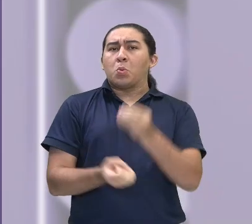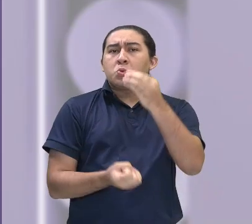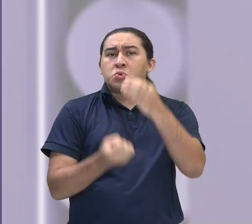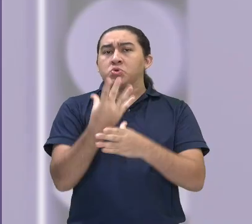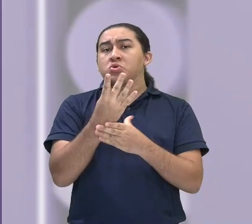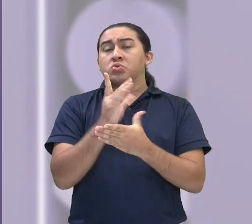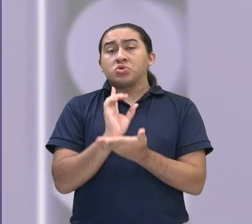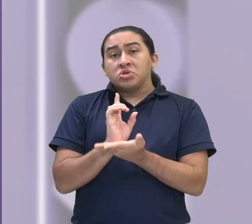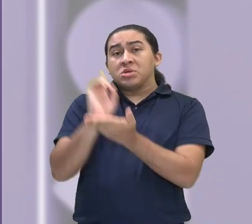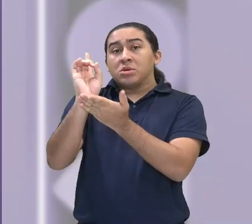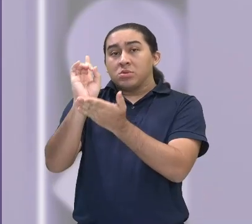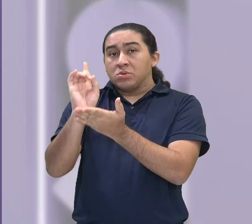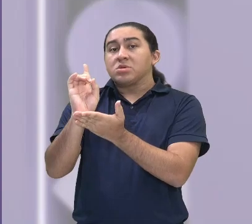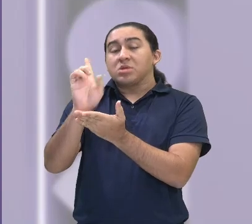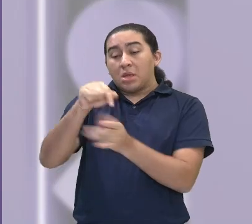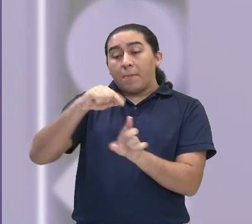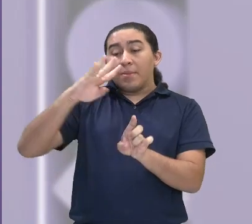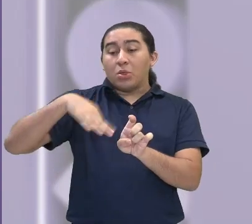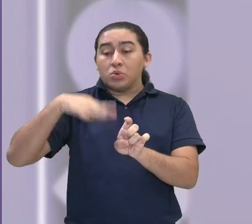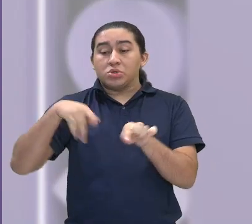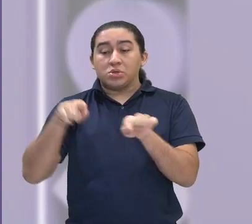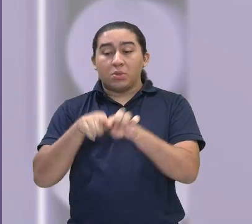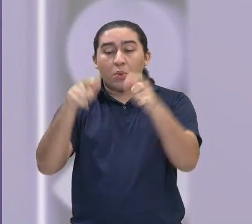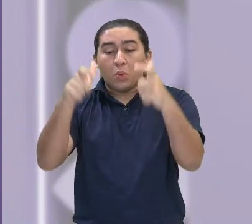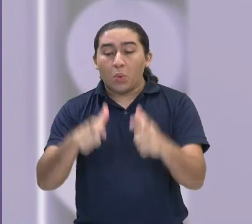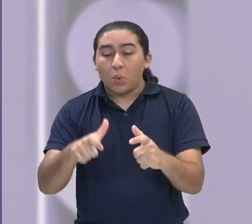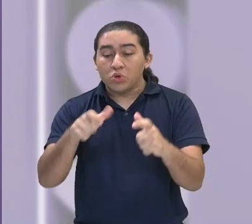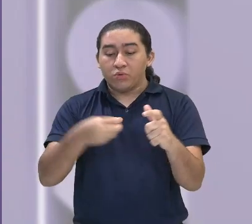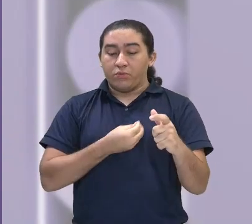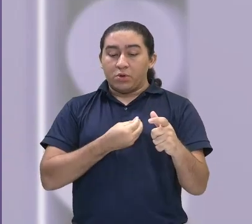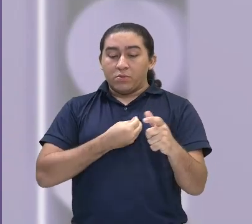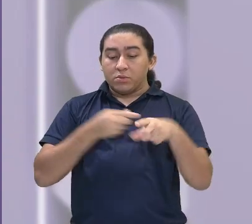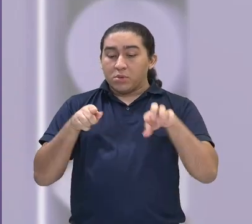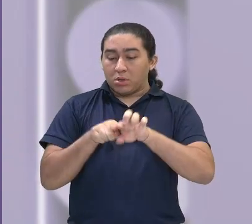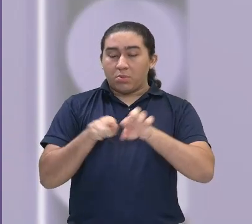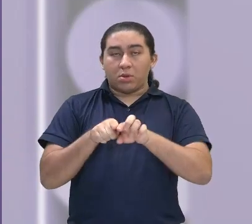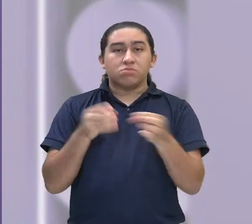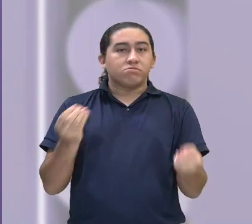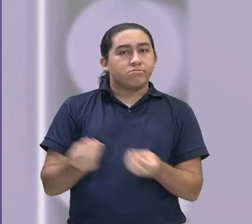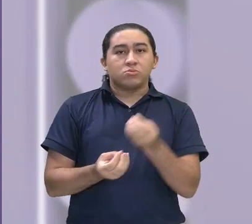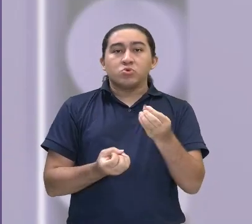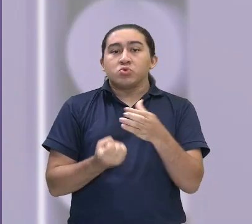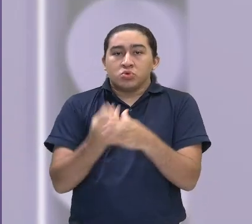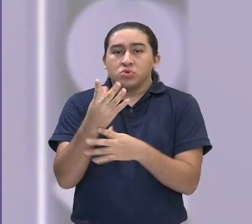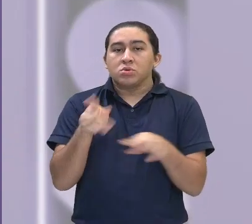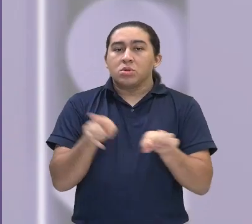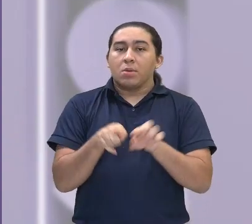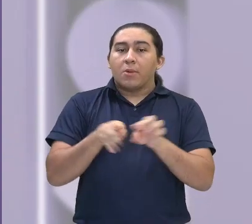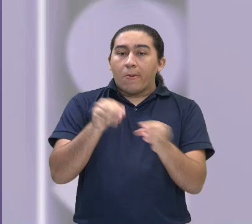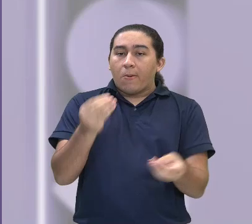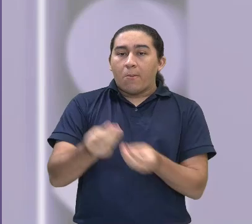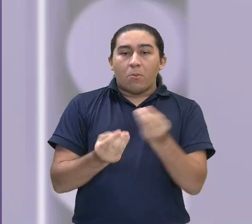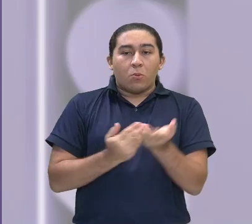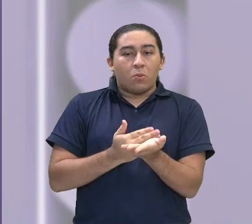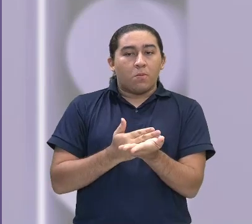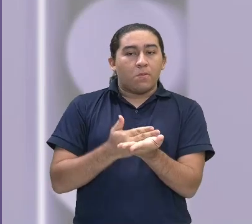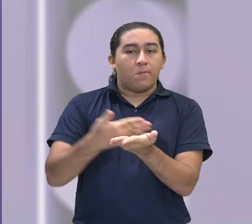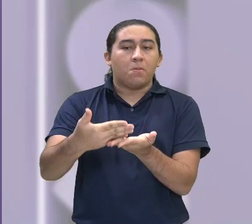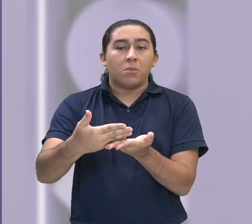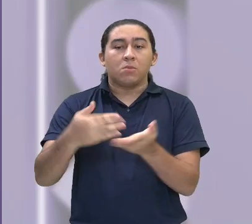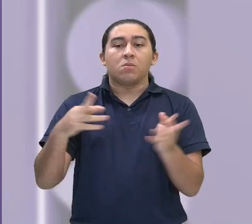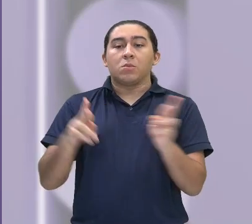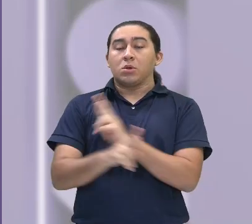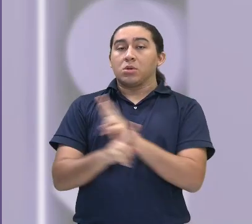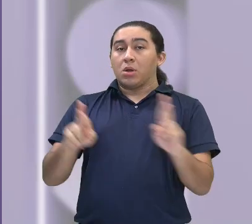das mitologias, seus locais sagrados, suas moradas, né? Como eles começam ali a se